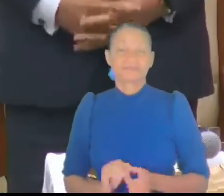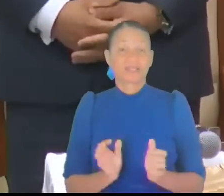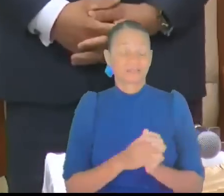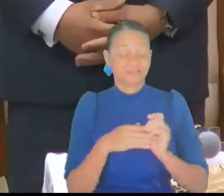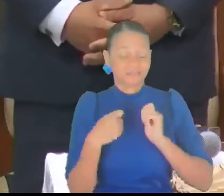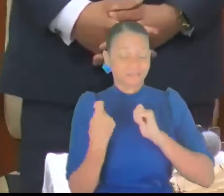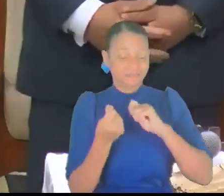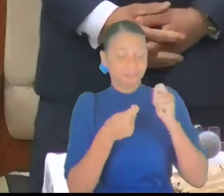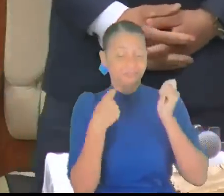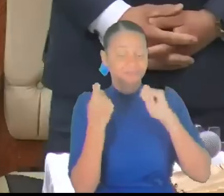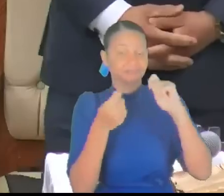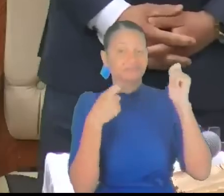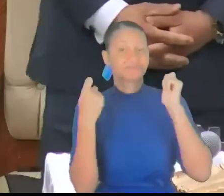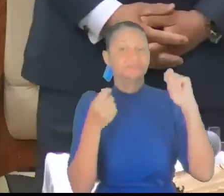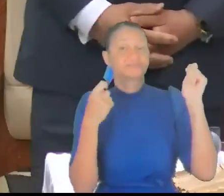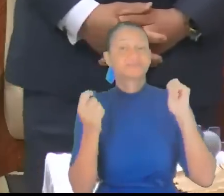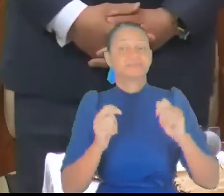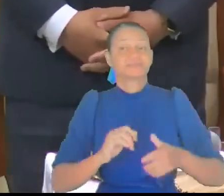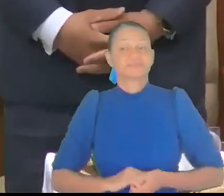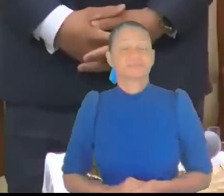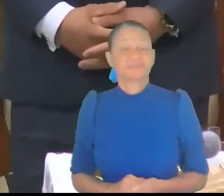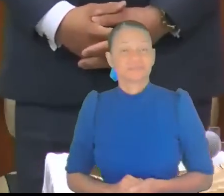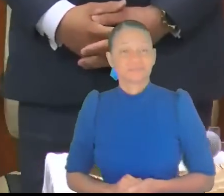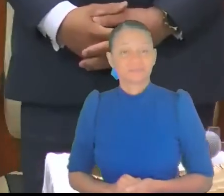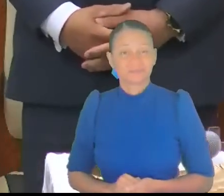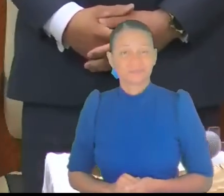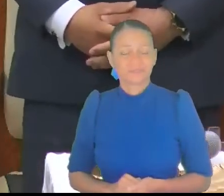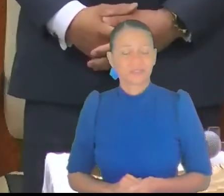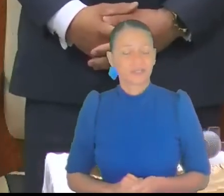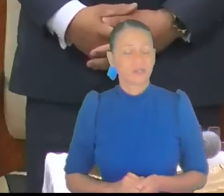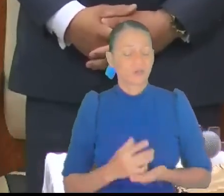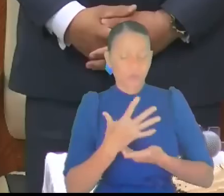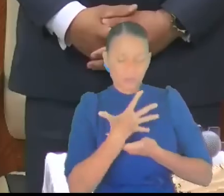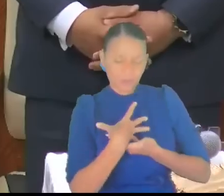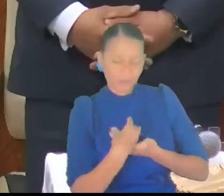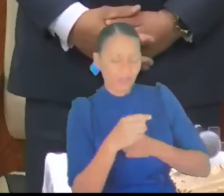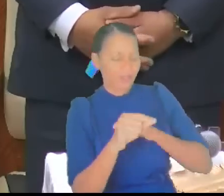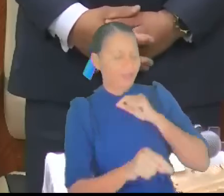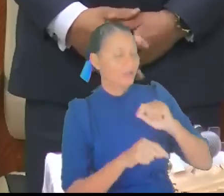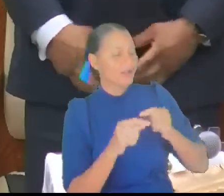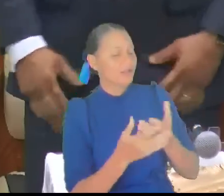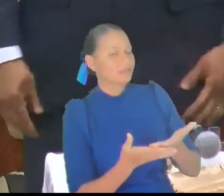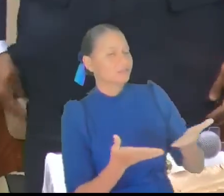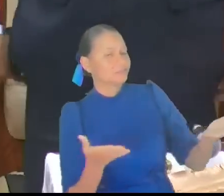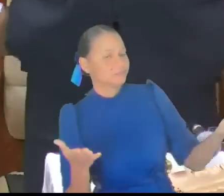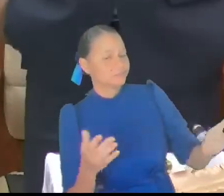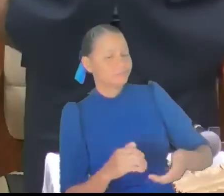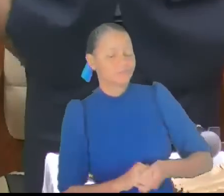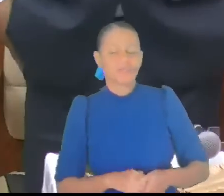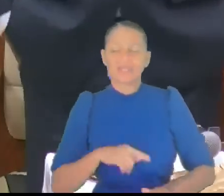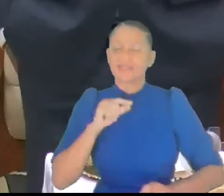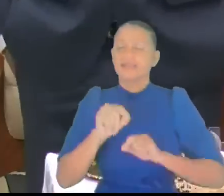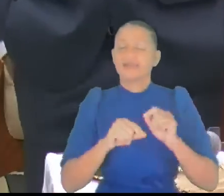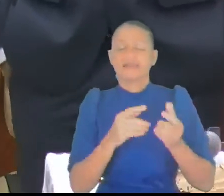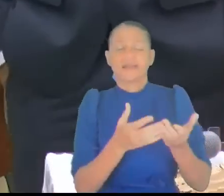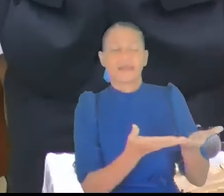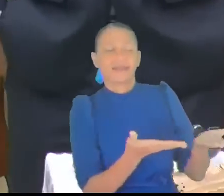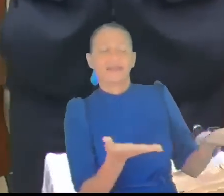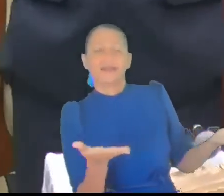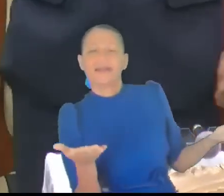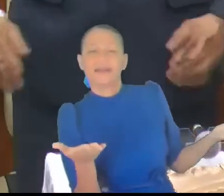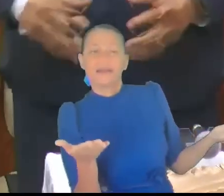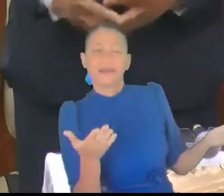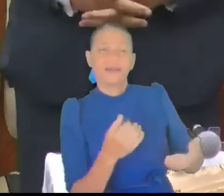Aleluia! Diga comigo, quem é esta? Foi fraco, quem é esta?